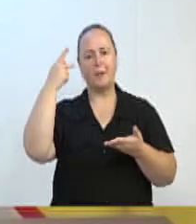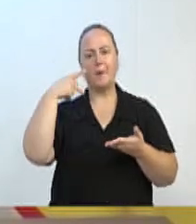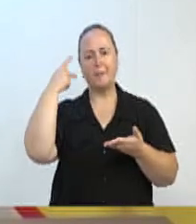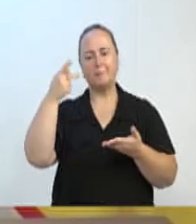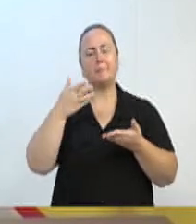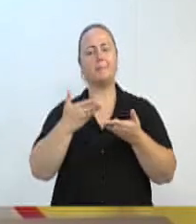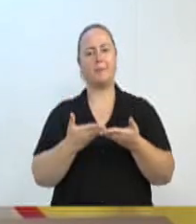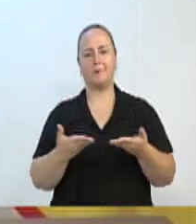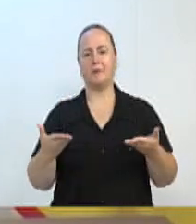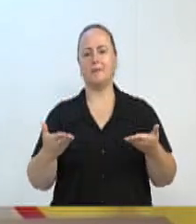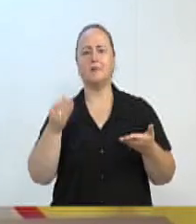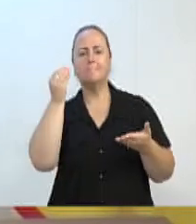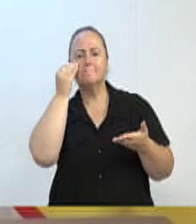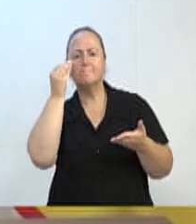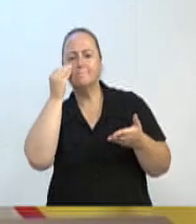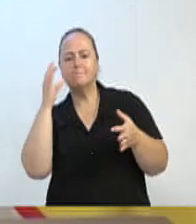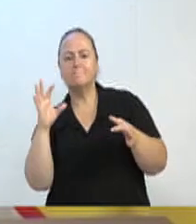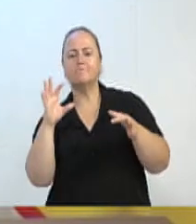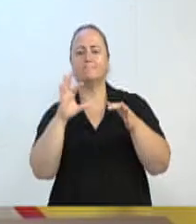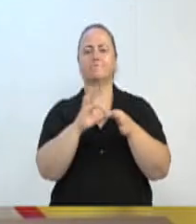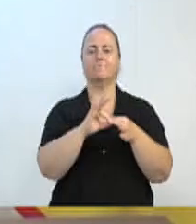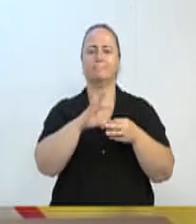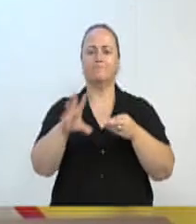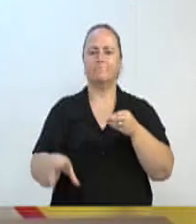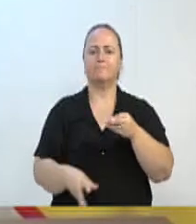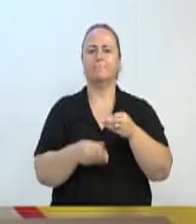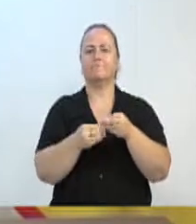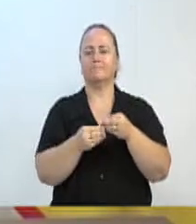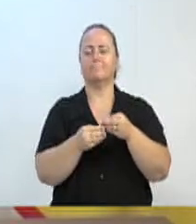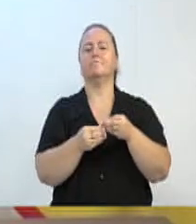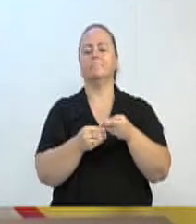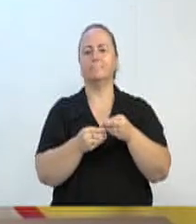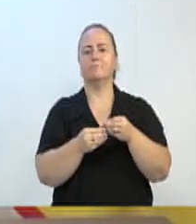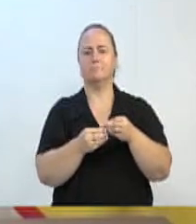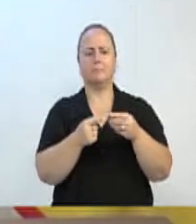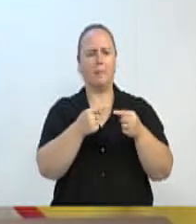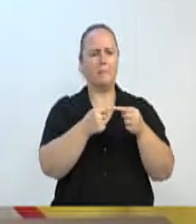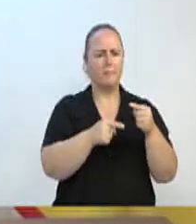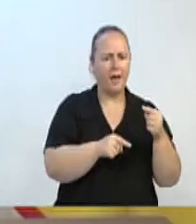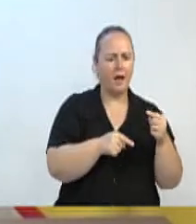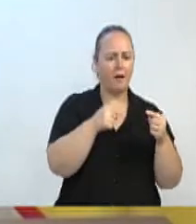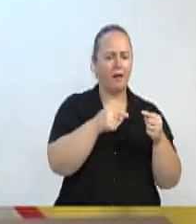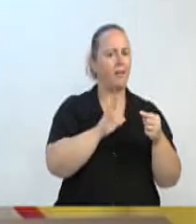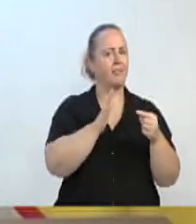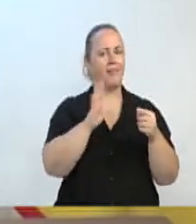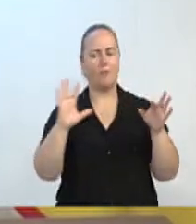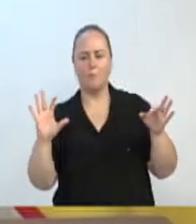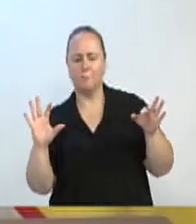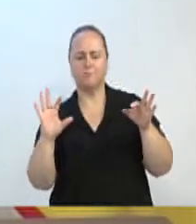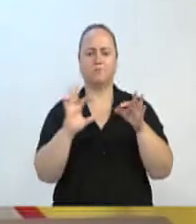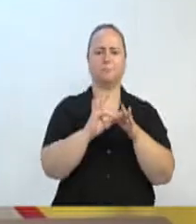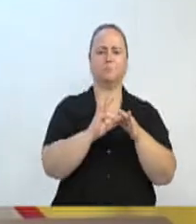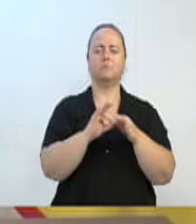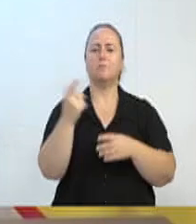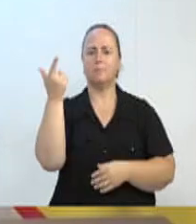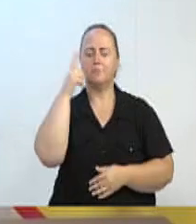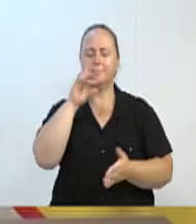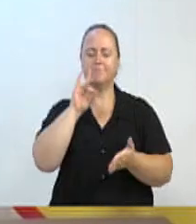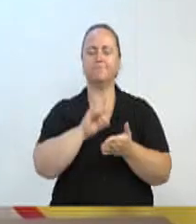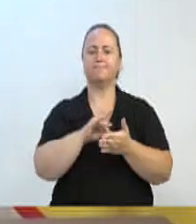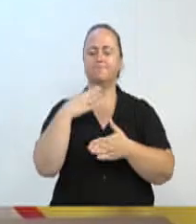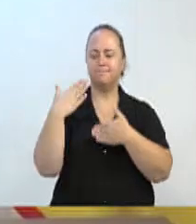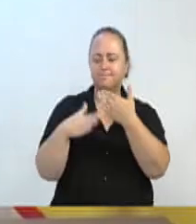procurando o ponto de conexão procurando agregar focando não na divergências mas nós convergências porque a gente pode de verdade